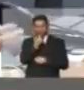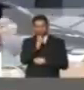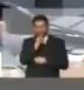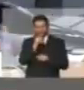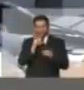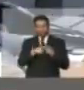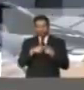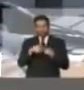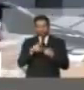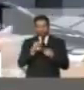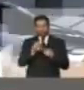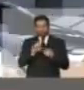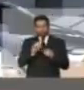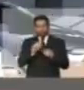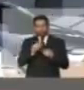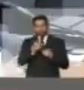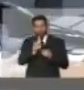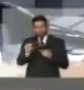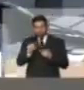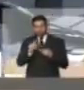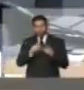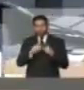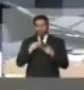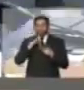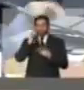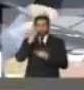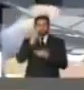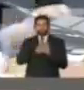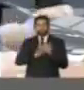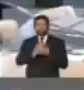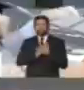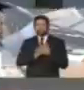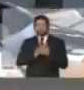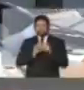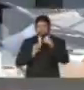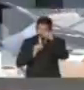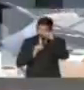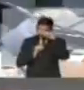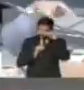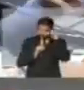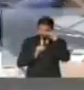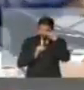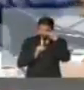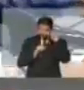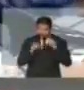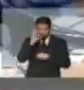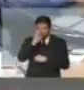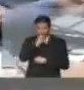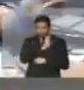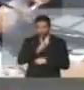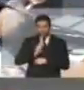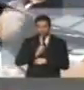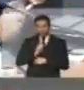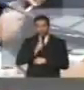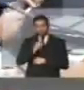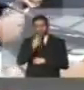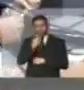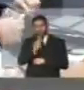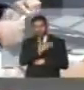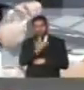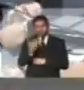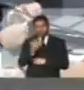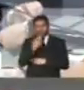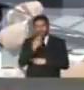energia, óleo e gás. E não compreendemos aqui, quando Vossa Senhoria profere as